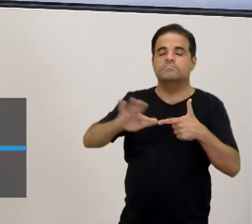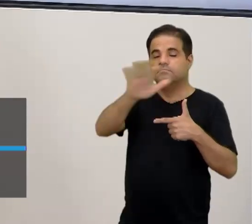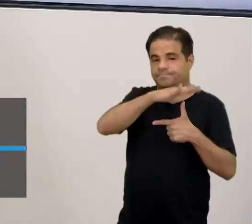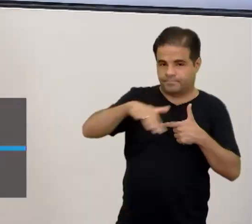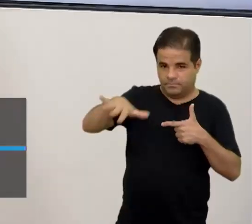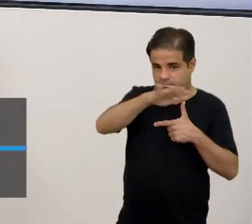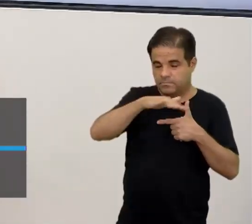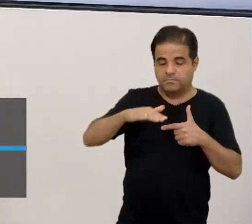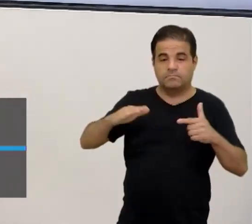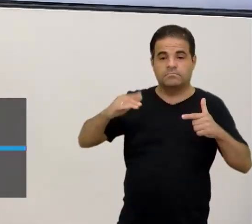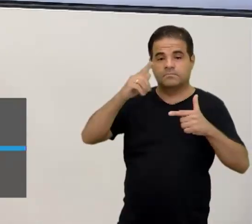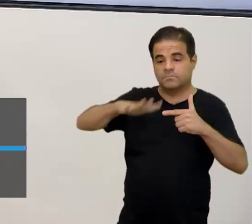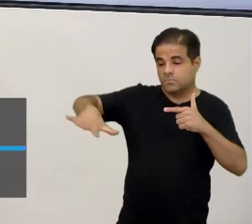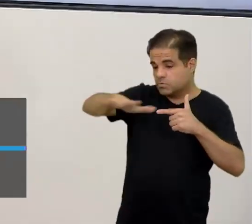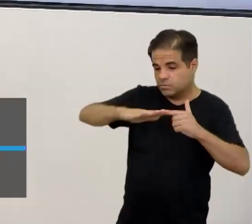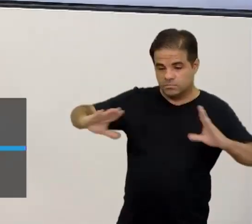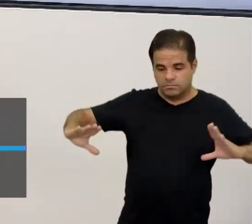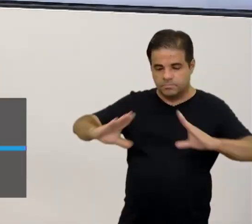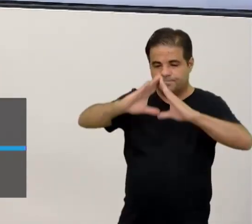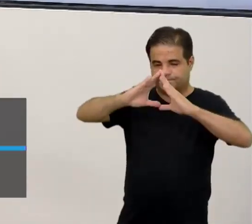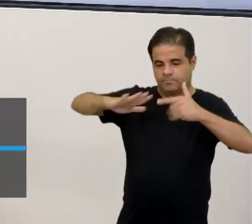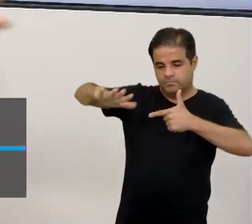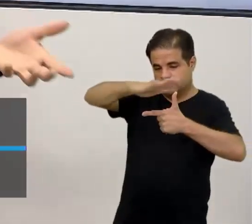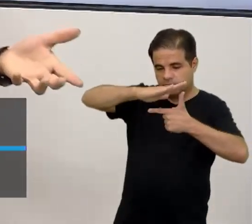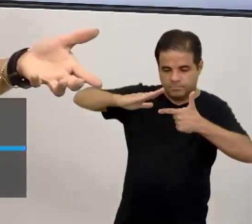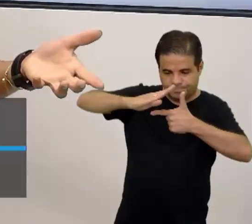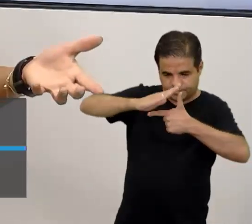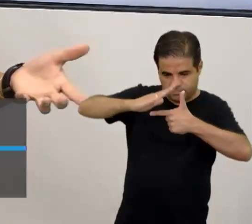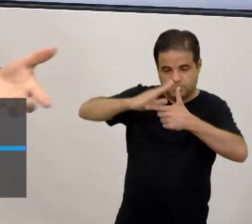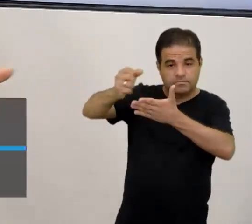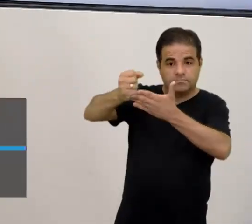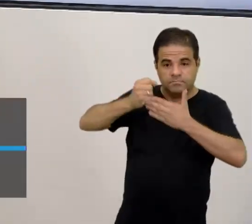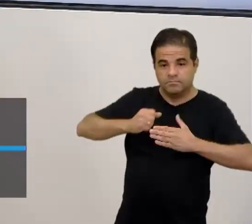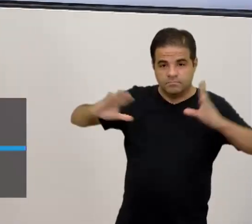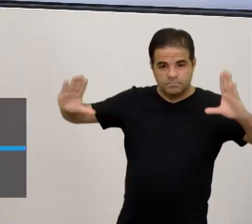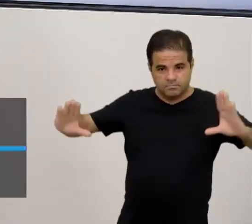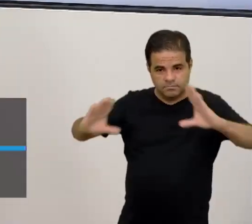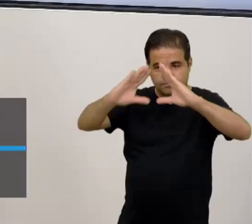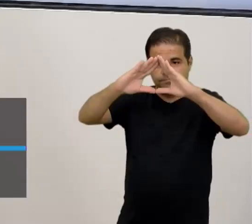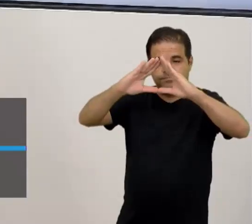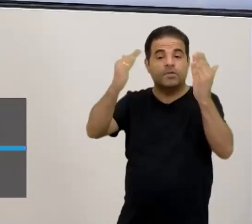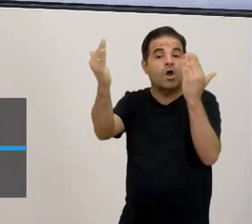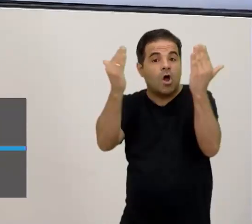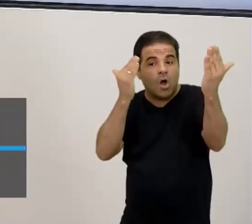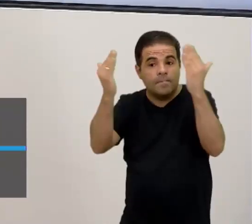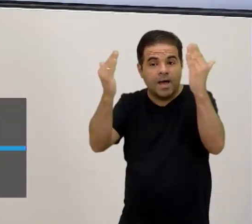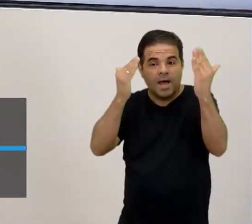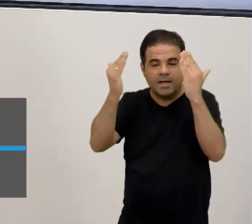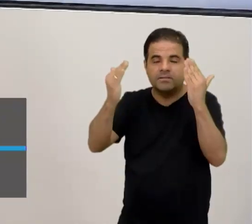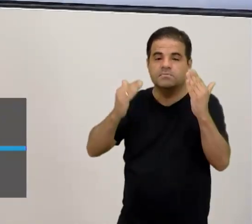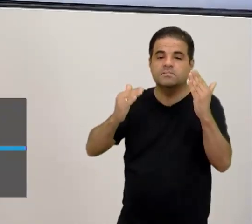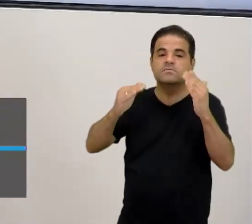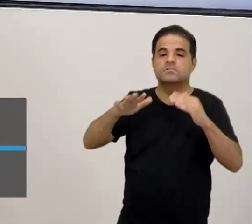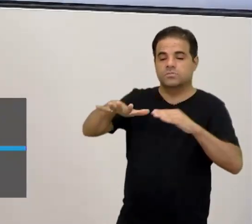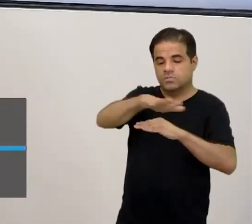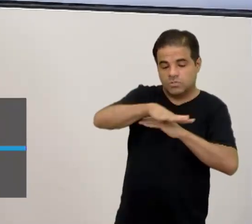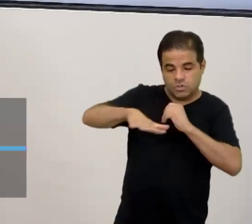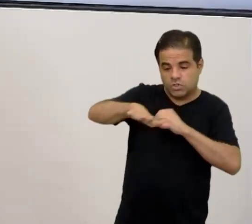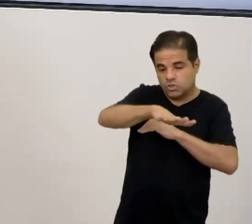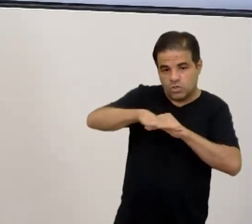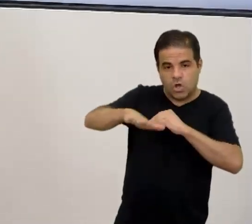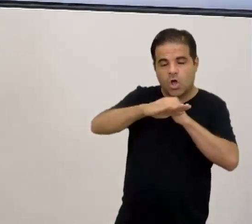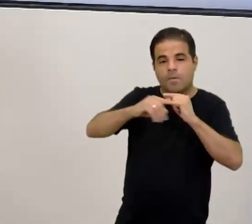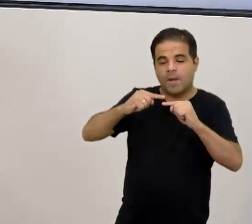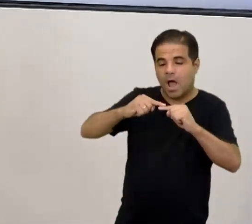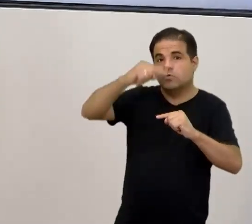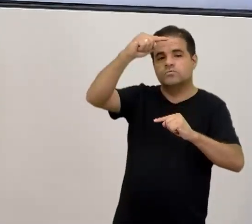da pirâmide, e a gente já traz esse experimento para os triângulos, porque a gente compara o triângulo formado pela sombra e a altura da